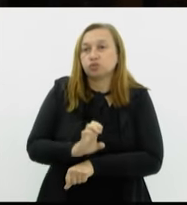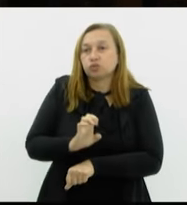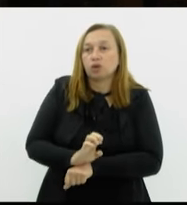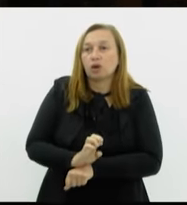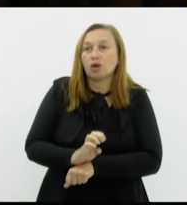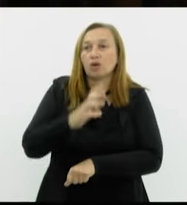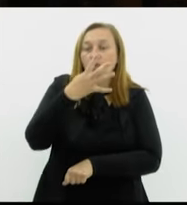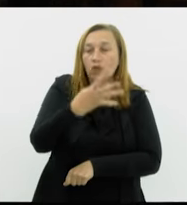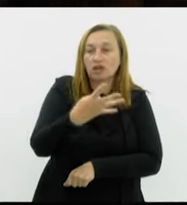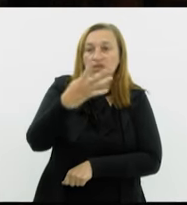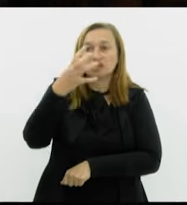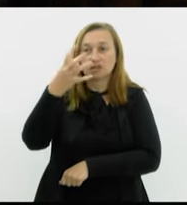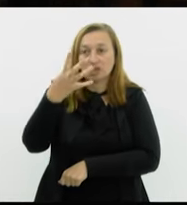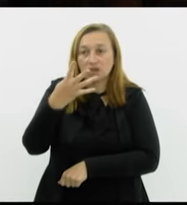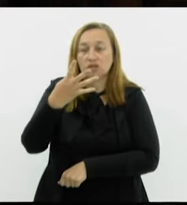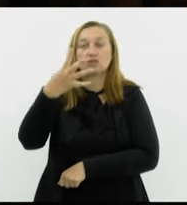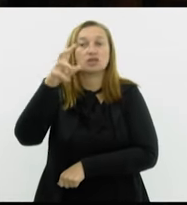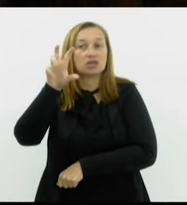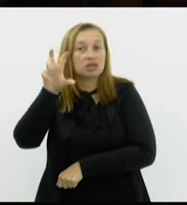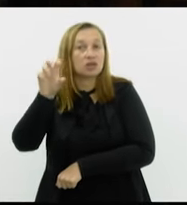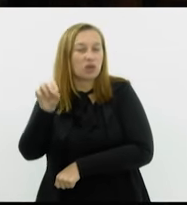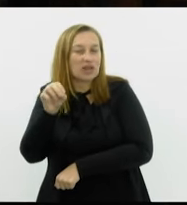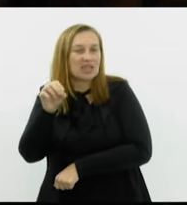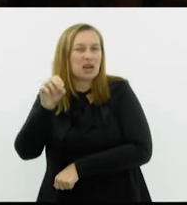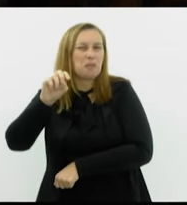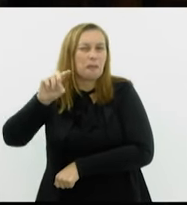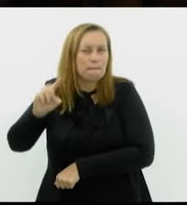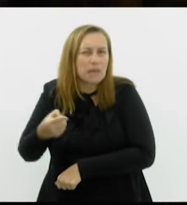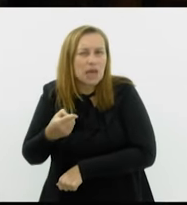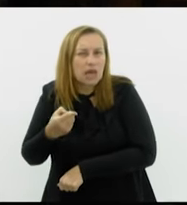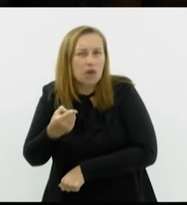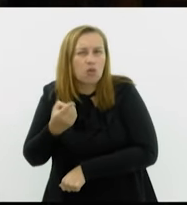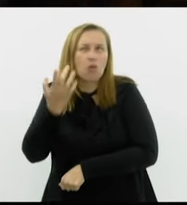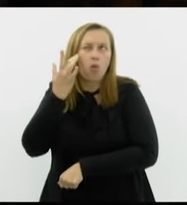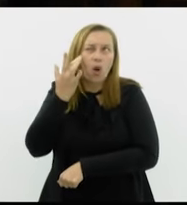450 mil, se a minha memória não me falha,